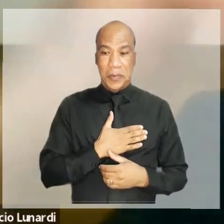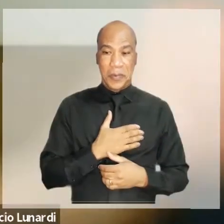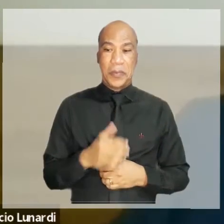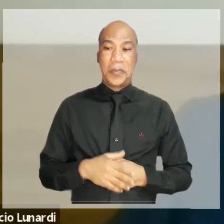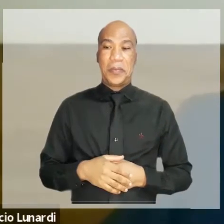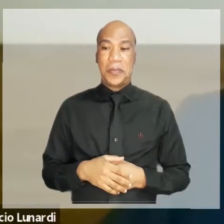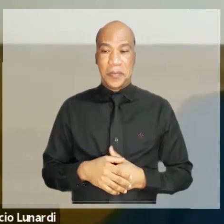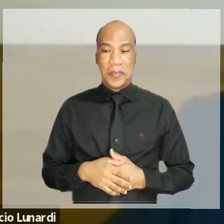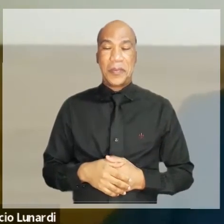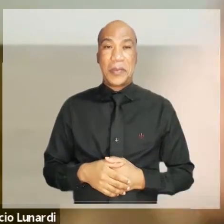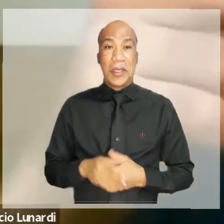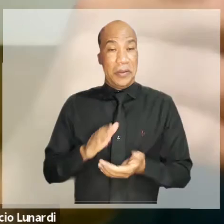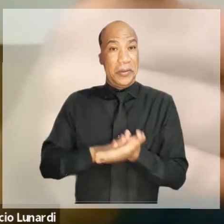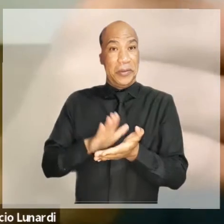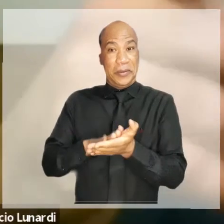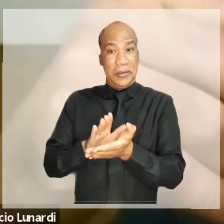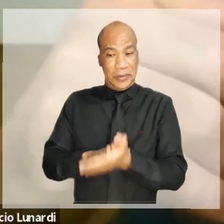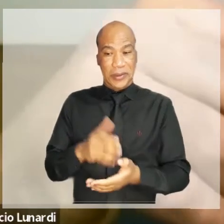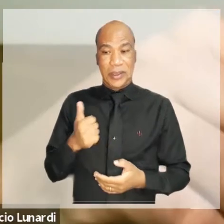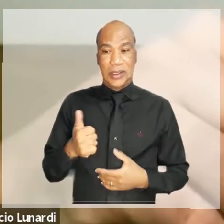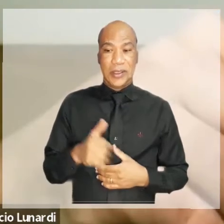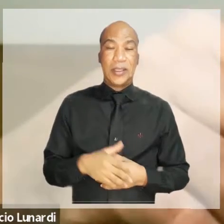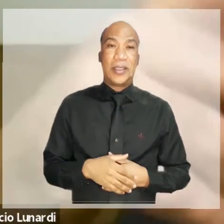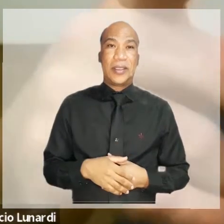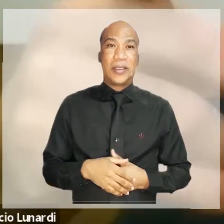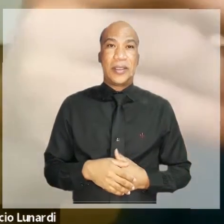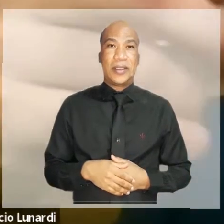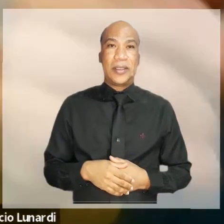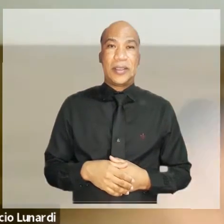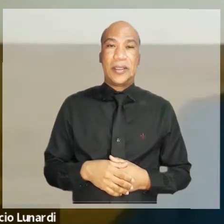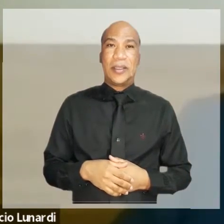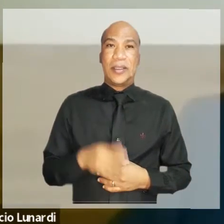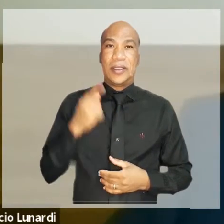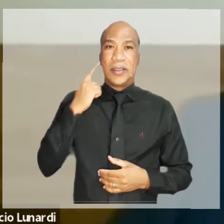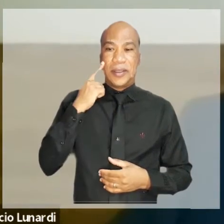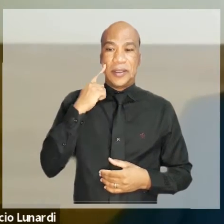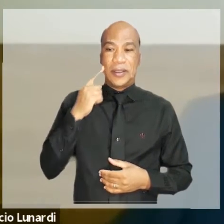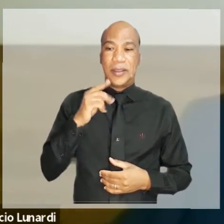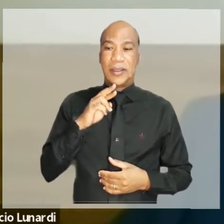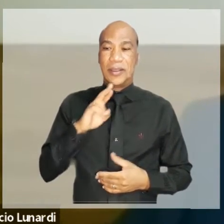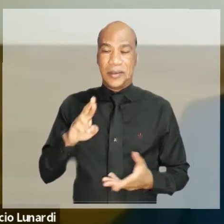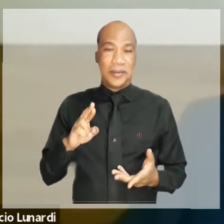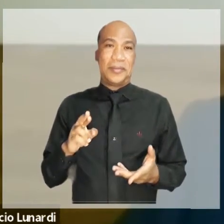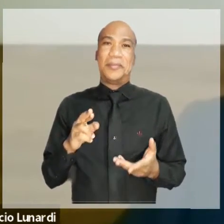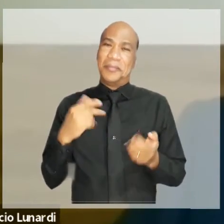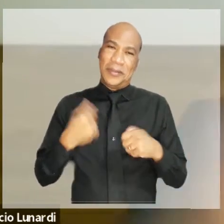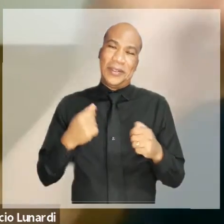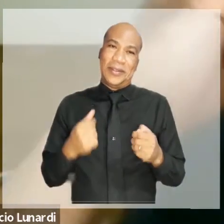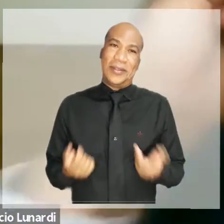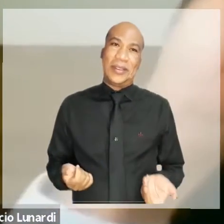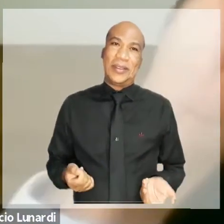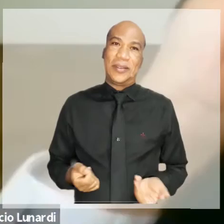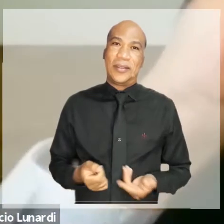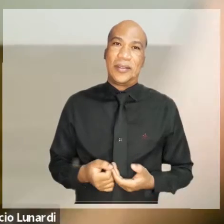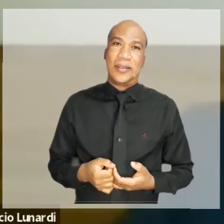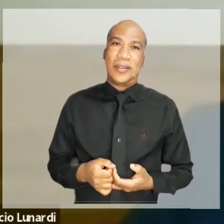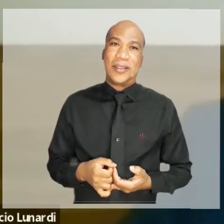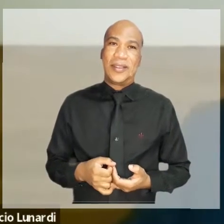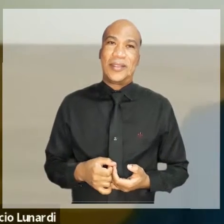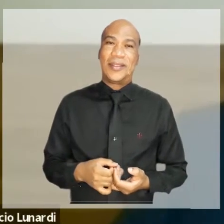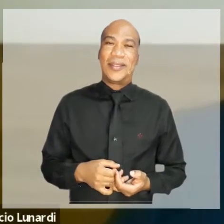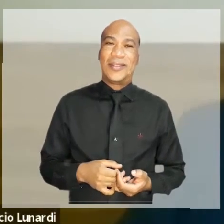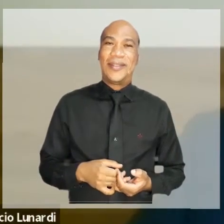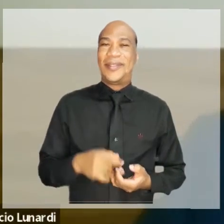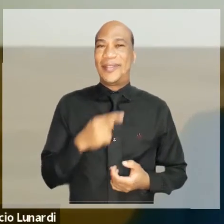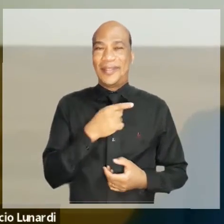né? Eu estou vendo vários elogios aí. Mas da UD, se você puder, responde, porque ela é do nosso centro de inteligência aqui. Se você não responder, depois eu tomo um puxão de orelha,